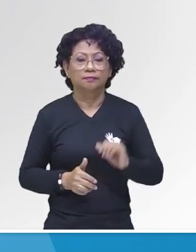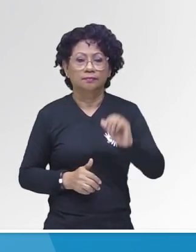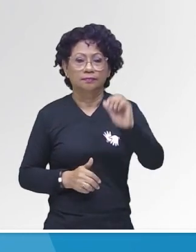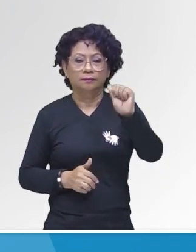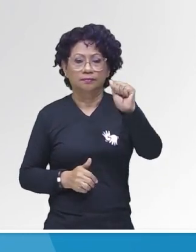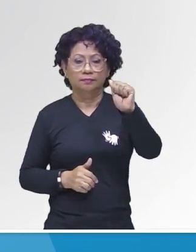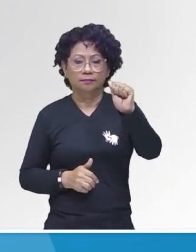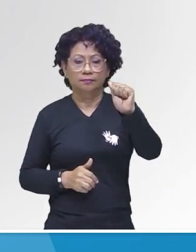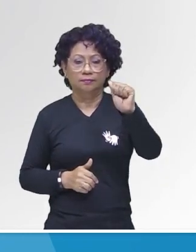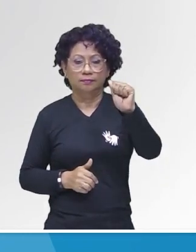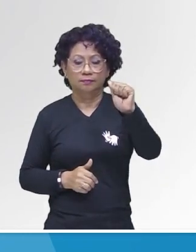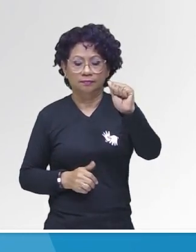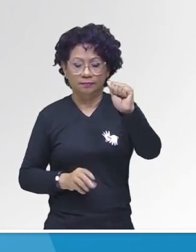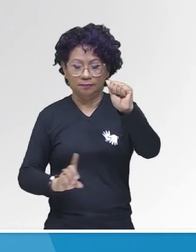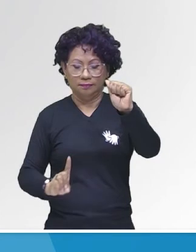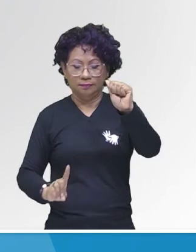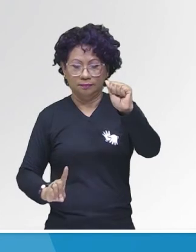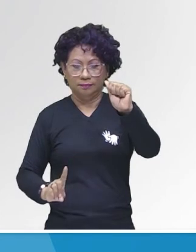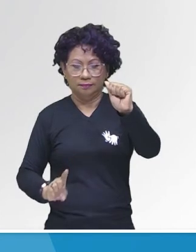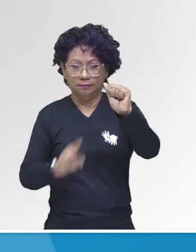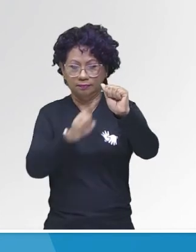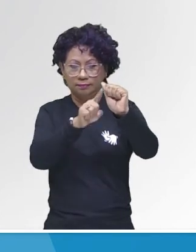afirmar que eles são